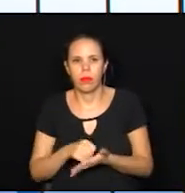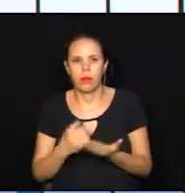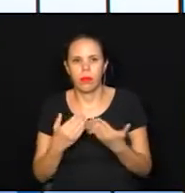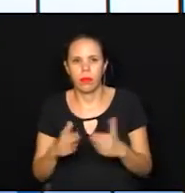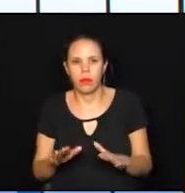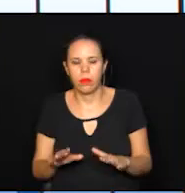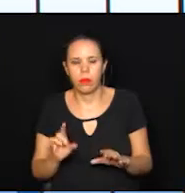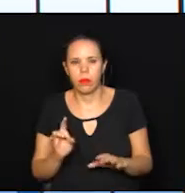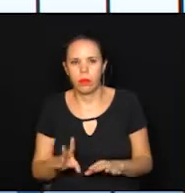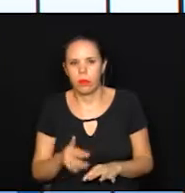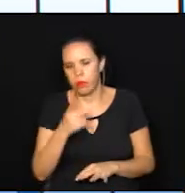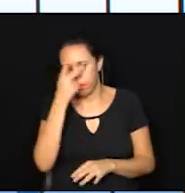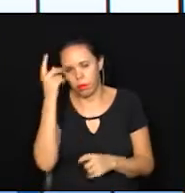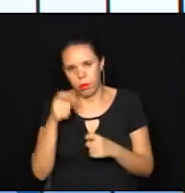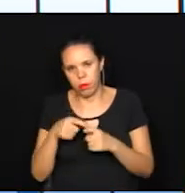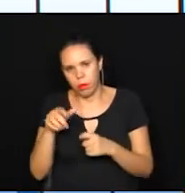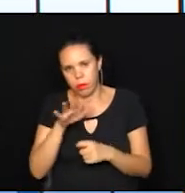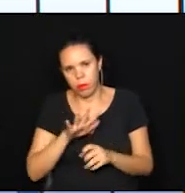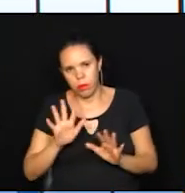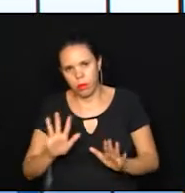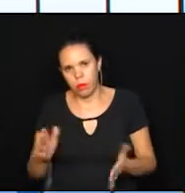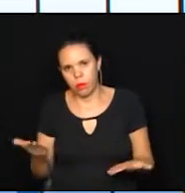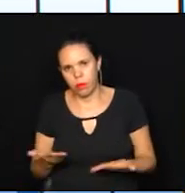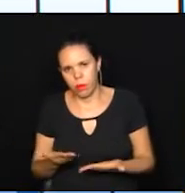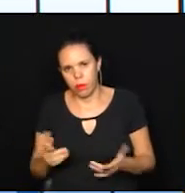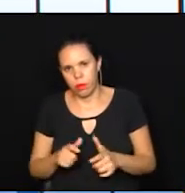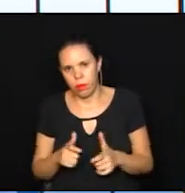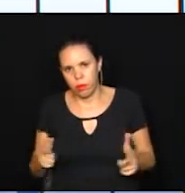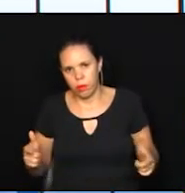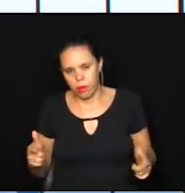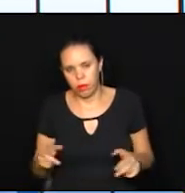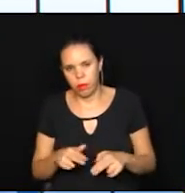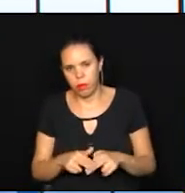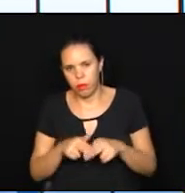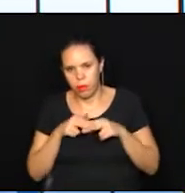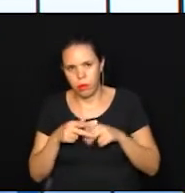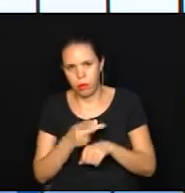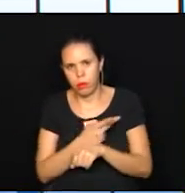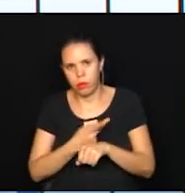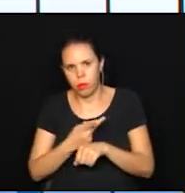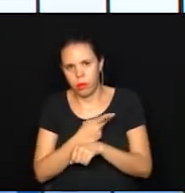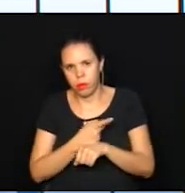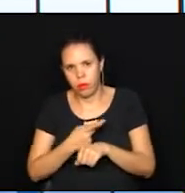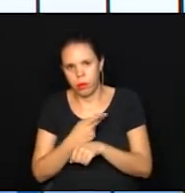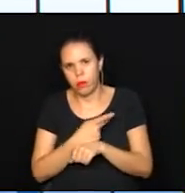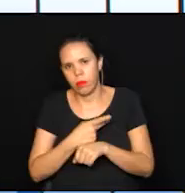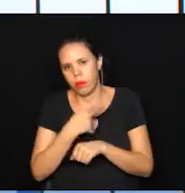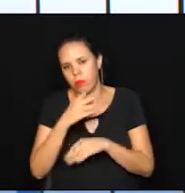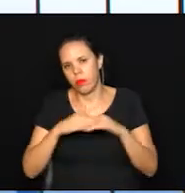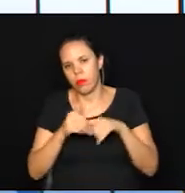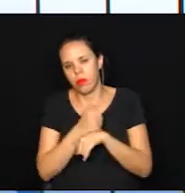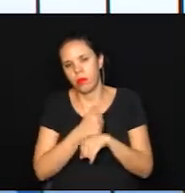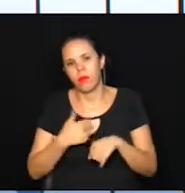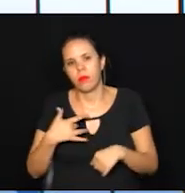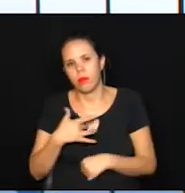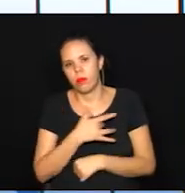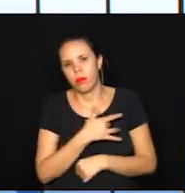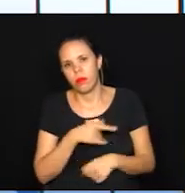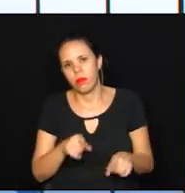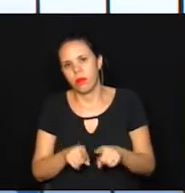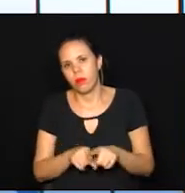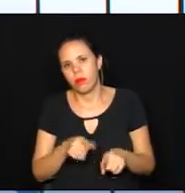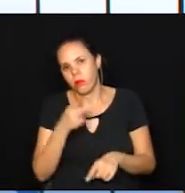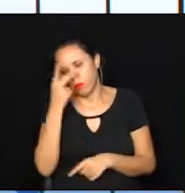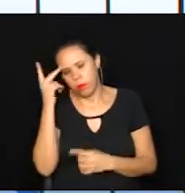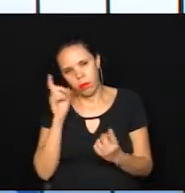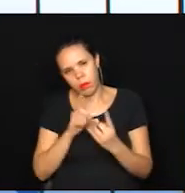aberto apenas aos médicos, mas agora foi ampliado devido à procura por parte dos profissionais de saúde e também